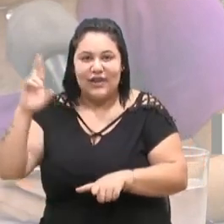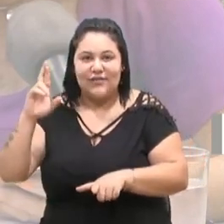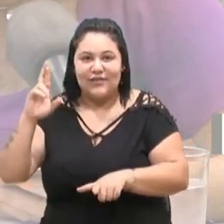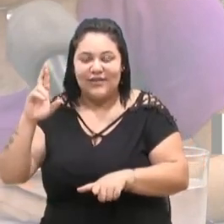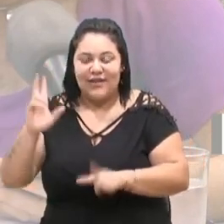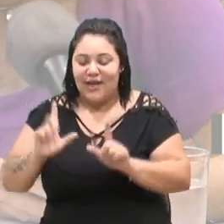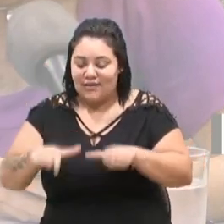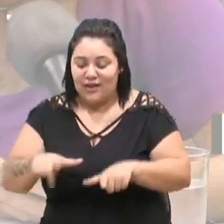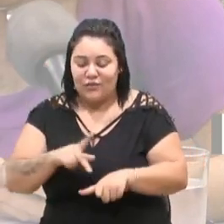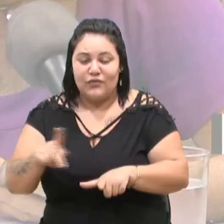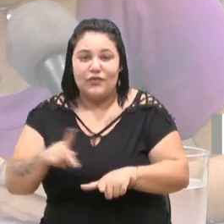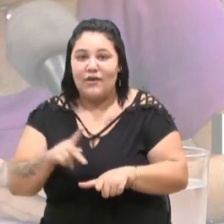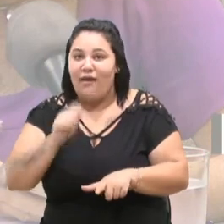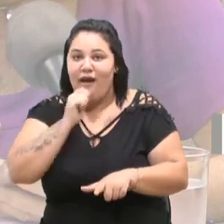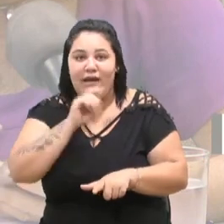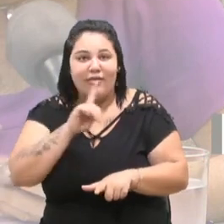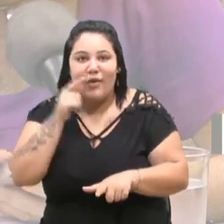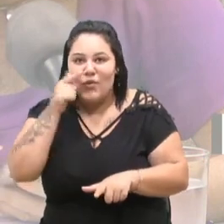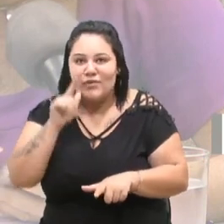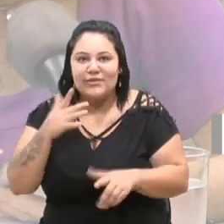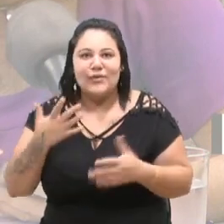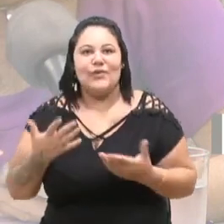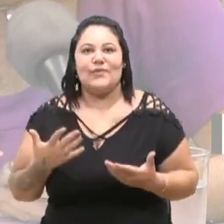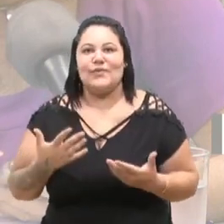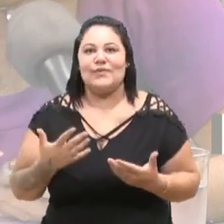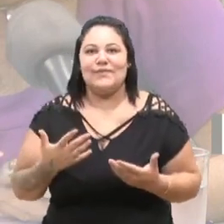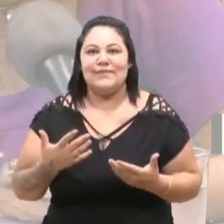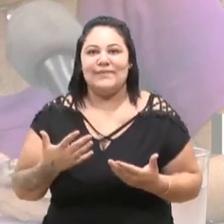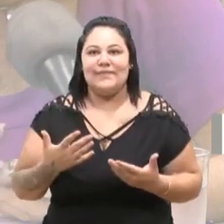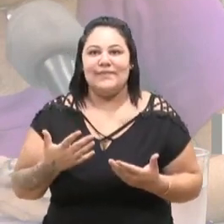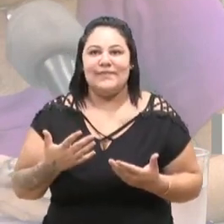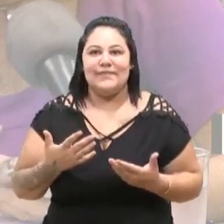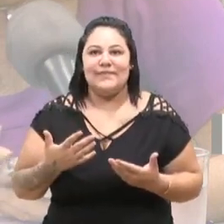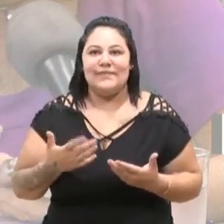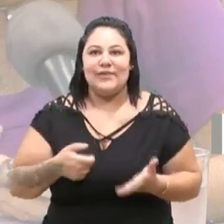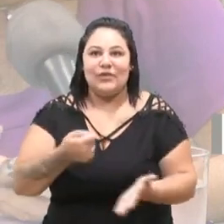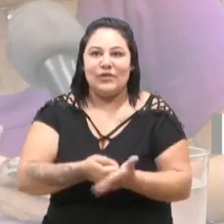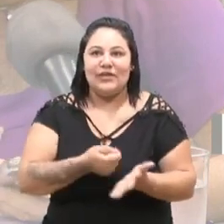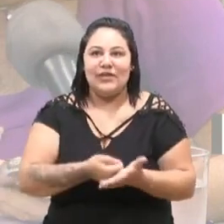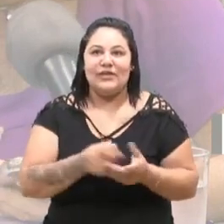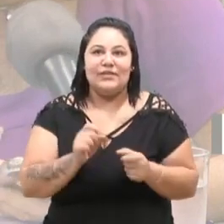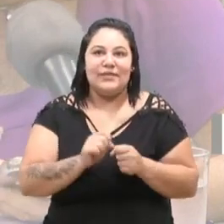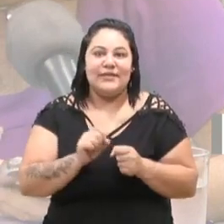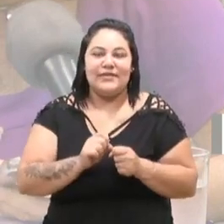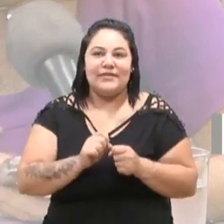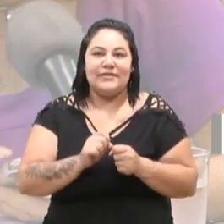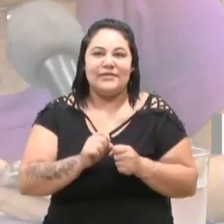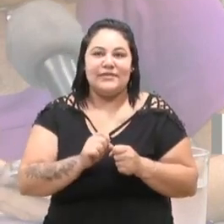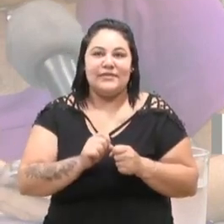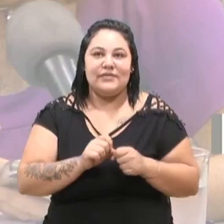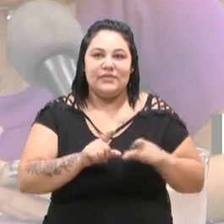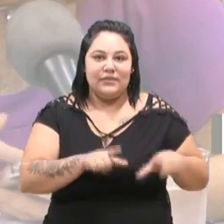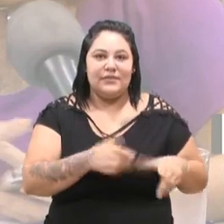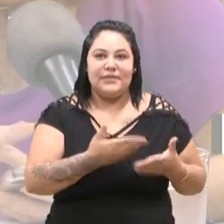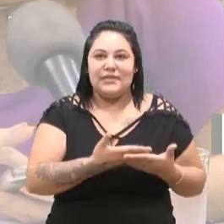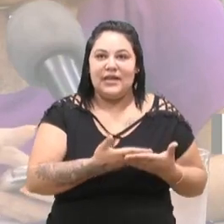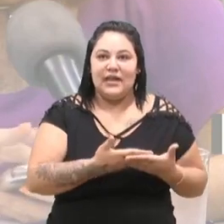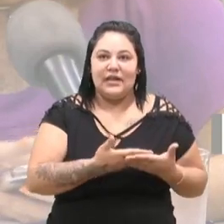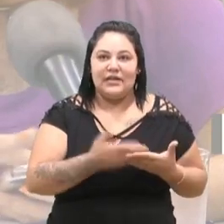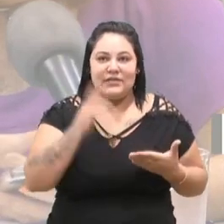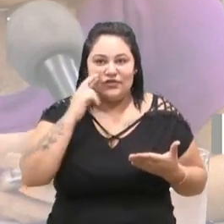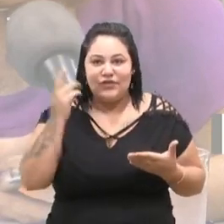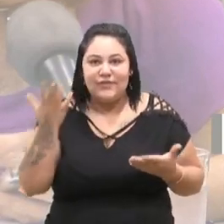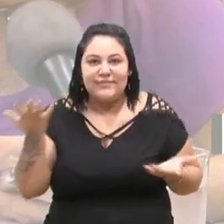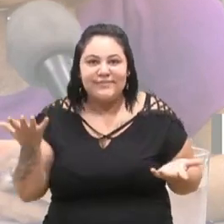Não deu ainda. Não sei porquê, mas estão lutando para fazer uma sala de professores e da